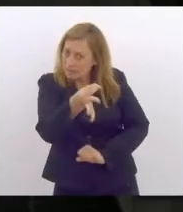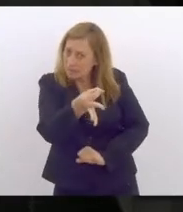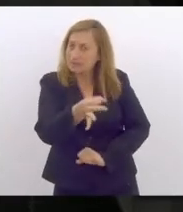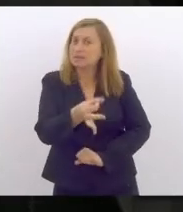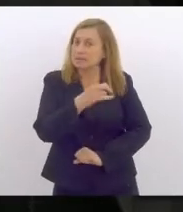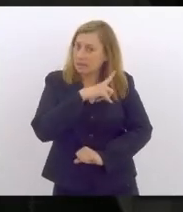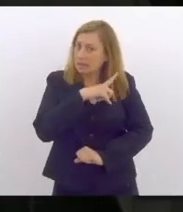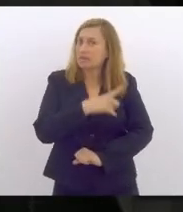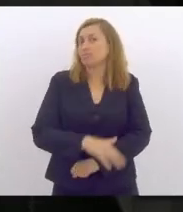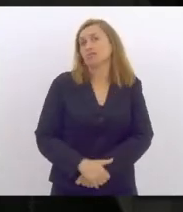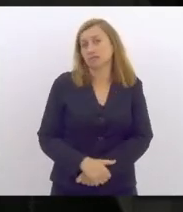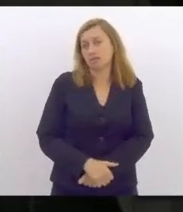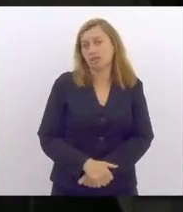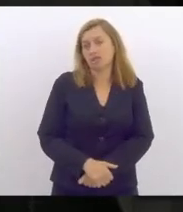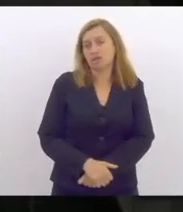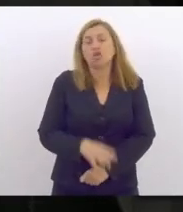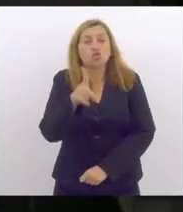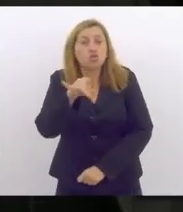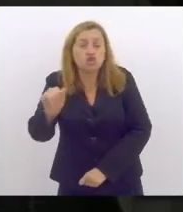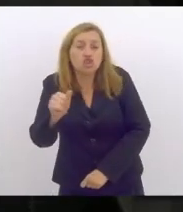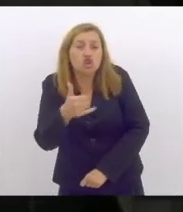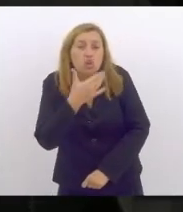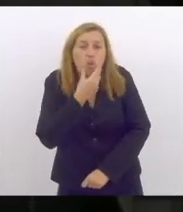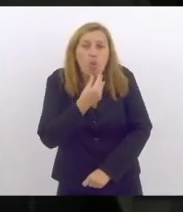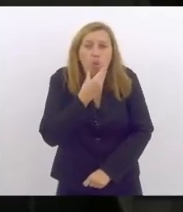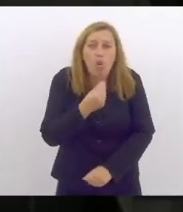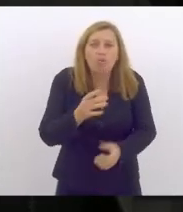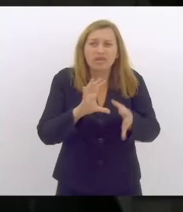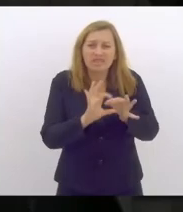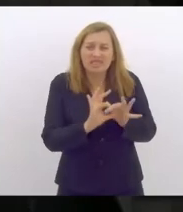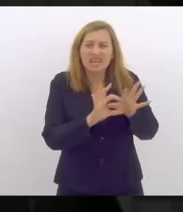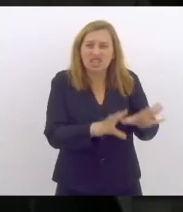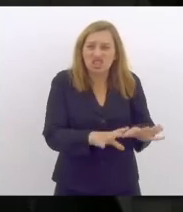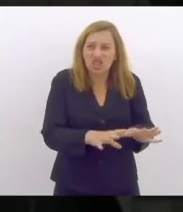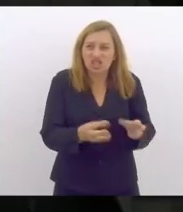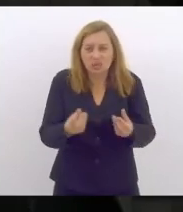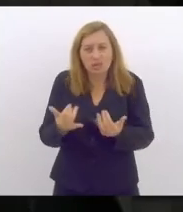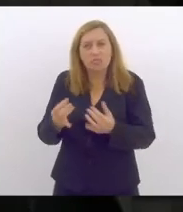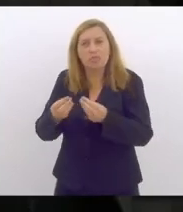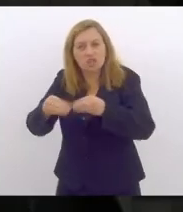disso, que dia que o homem deixar de agredi-la,